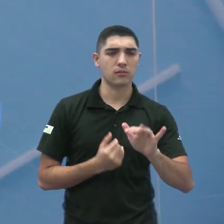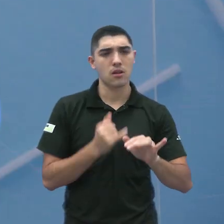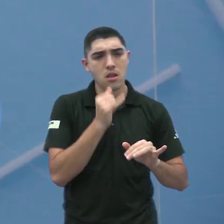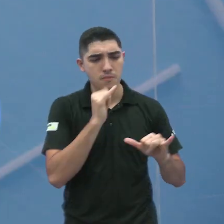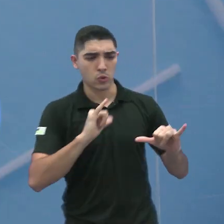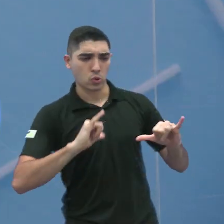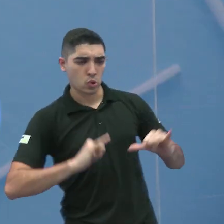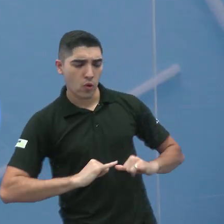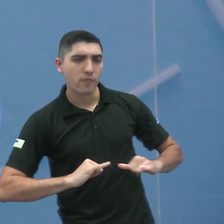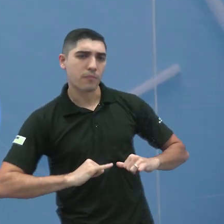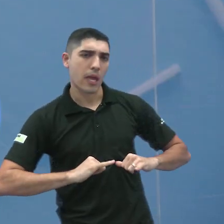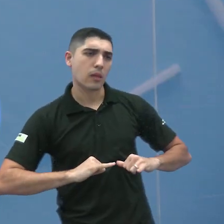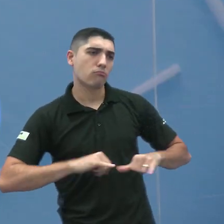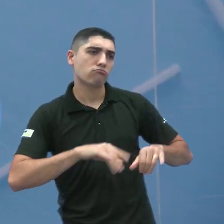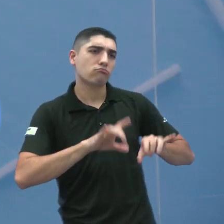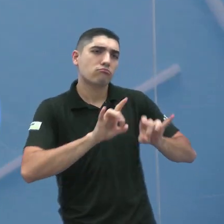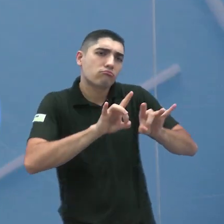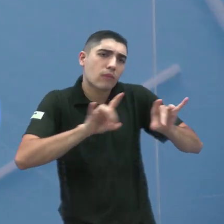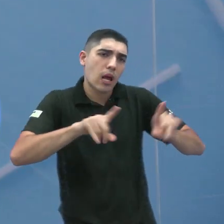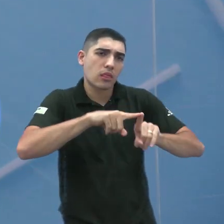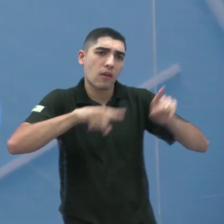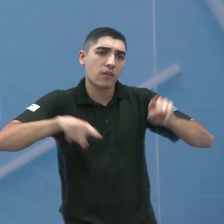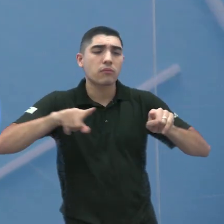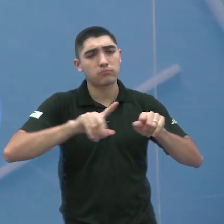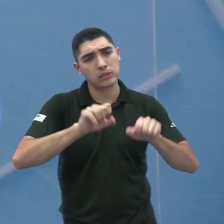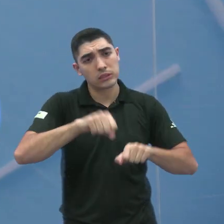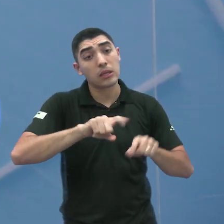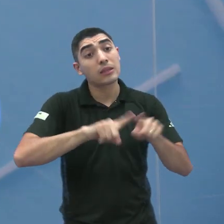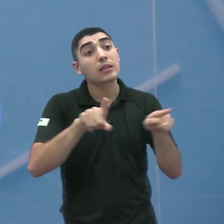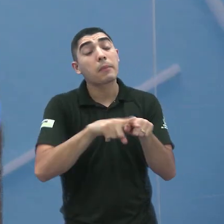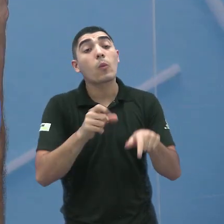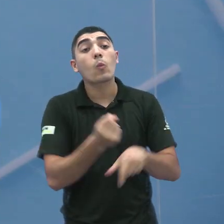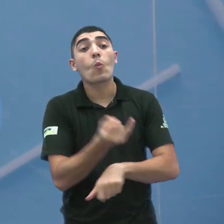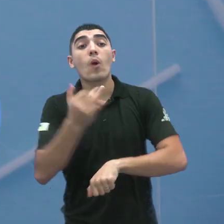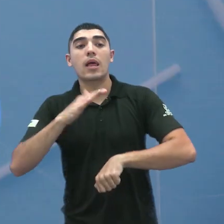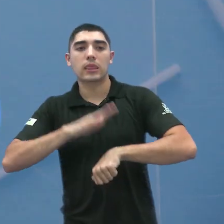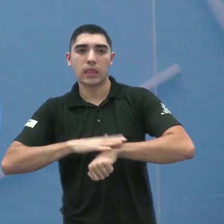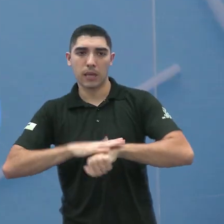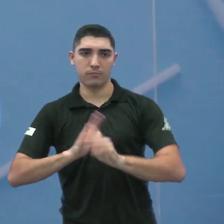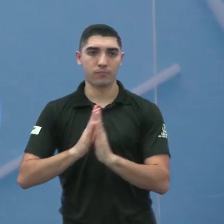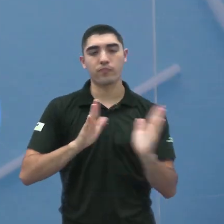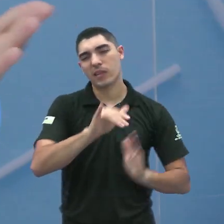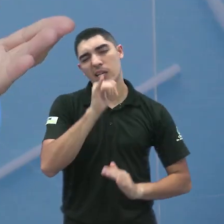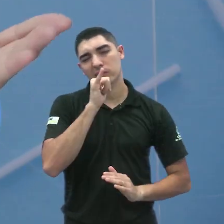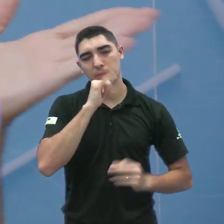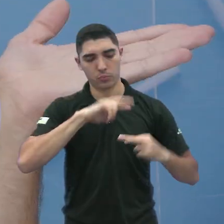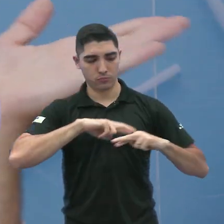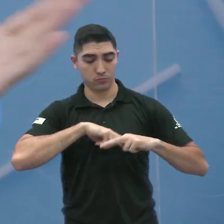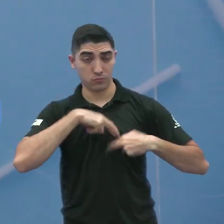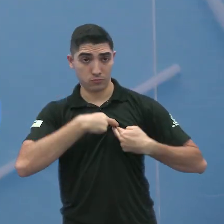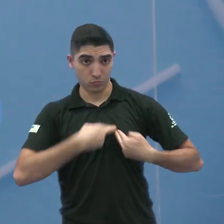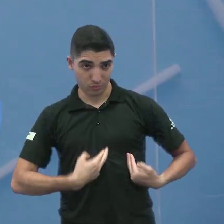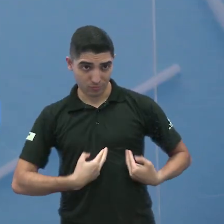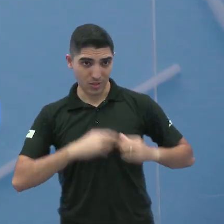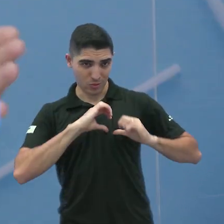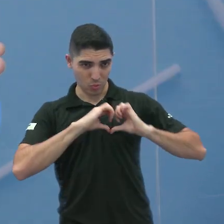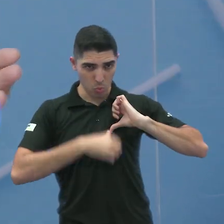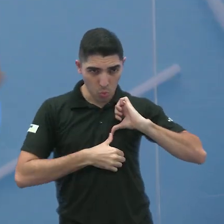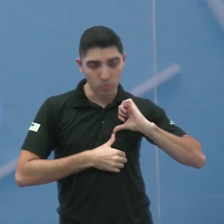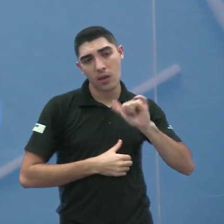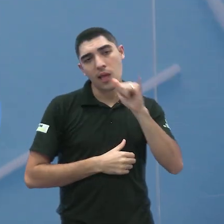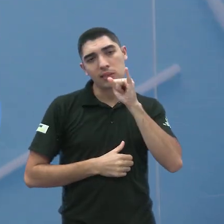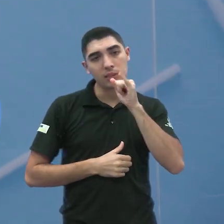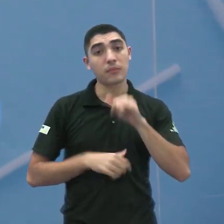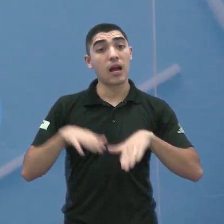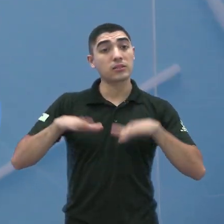o nível de sofrimento pode variar e a duração dele. Lógico que se a gente fala de um luto, isso às vezes acontece, a gente vê de uma